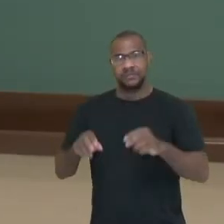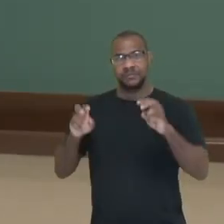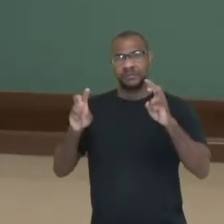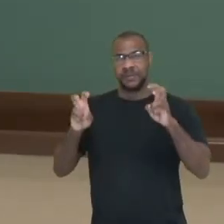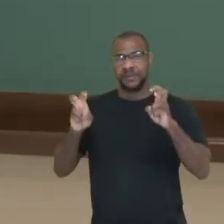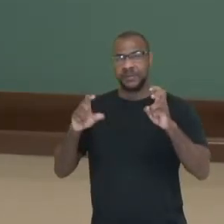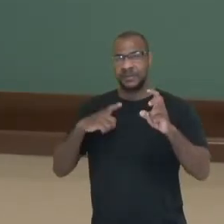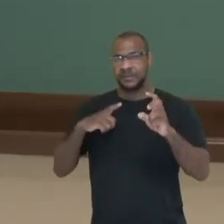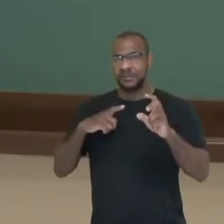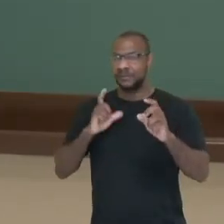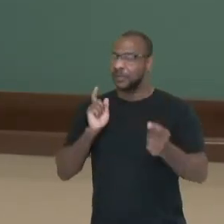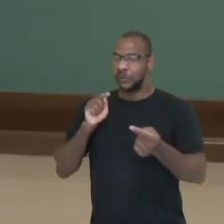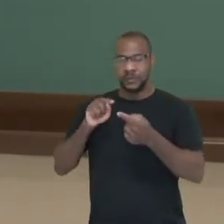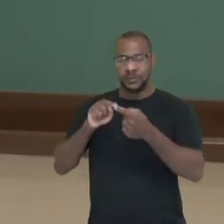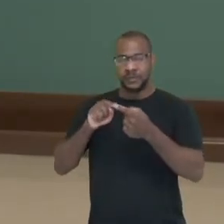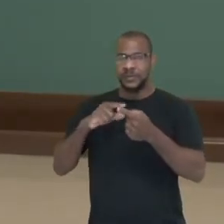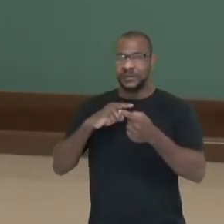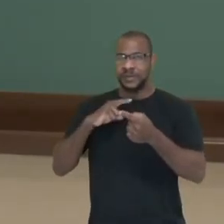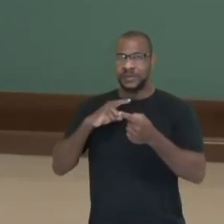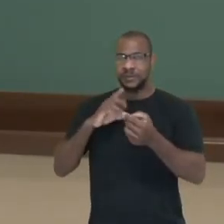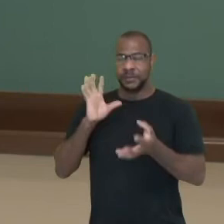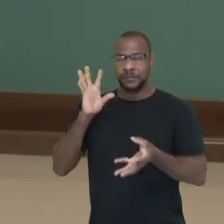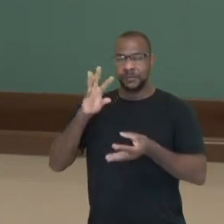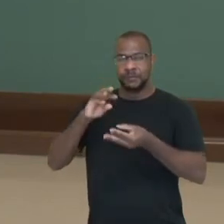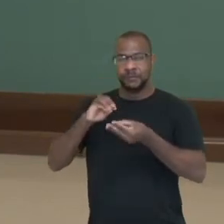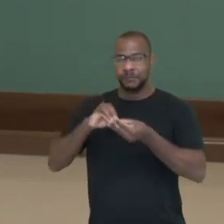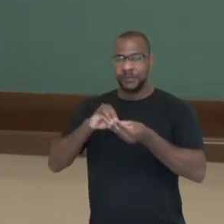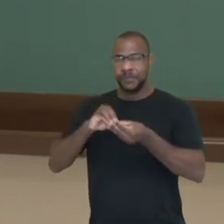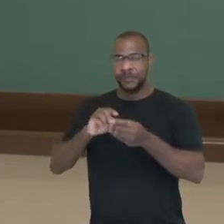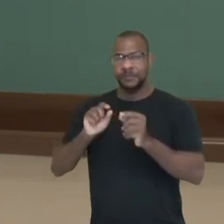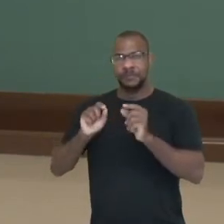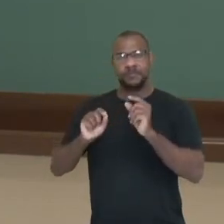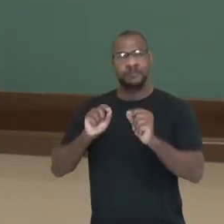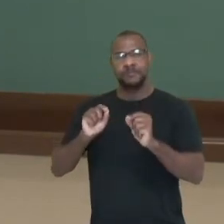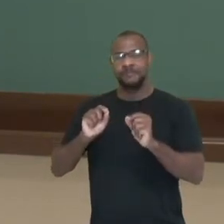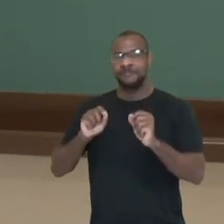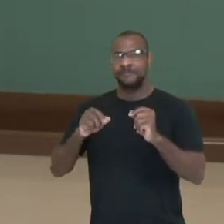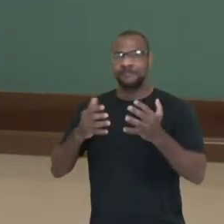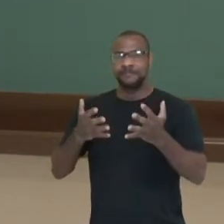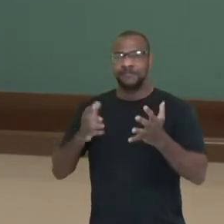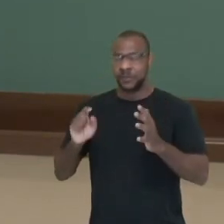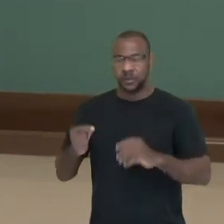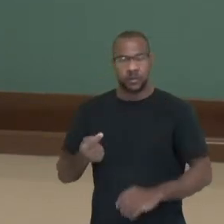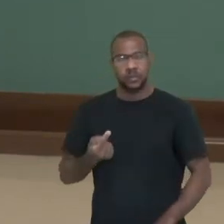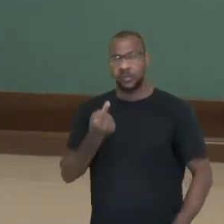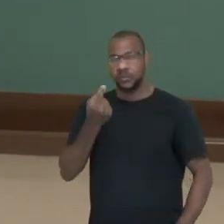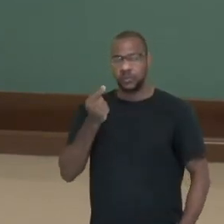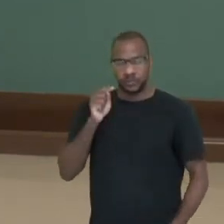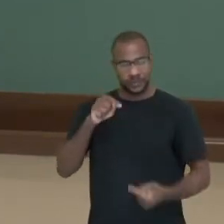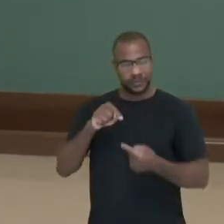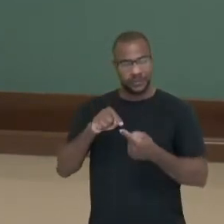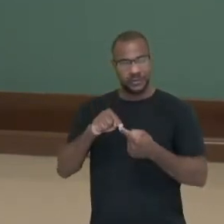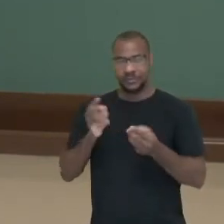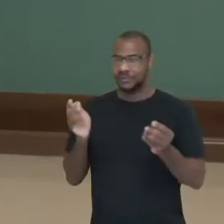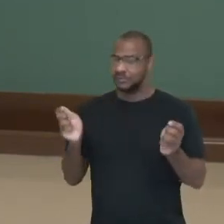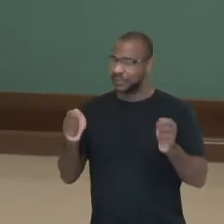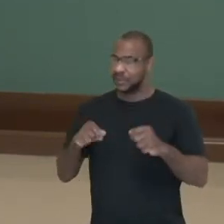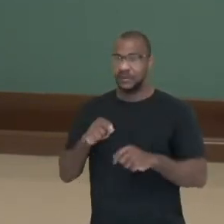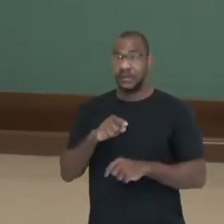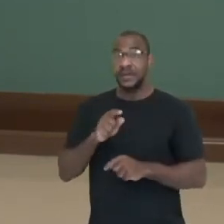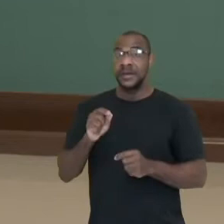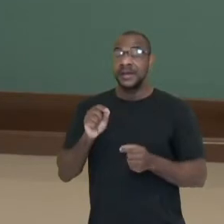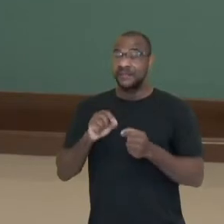vários objetivos que eu posso simplificar basicamente num único objetivo, que é fazer com que